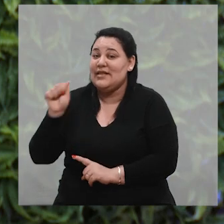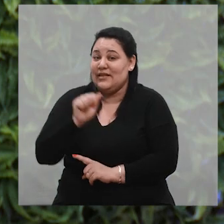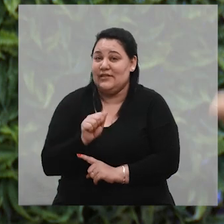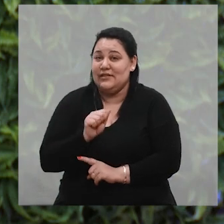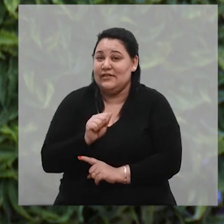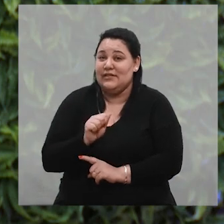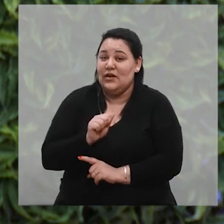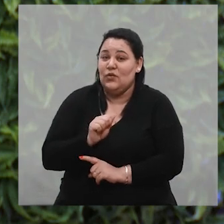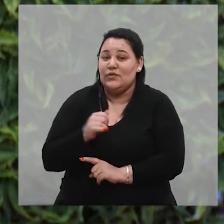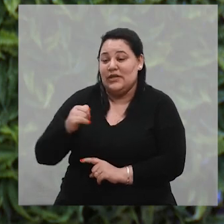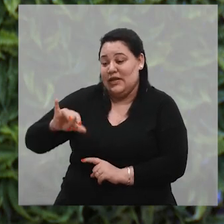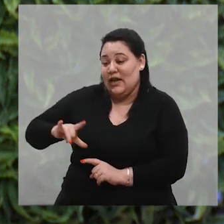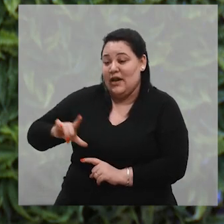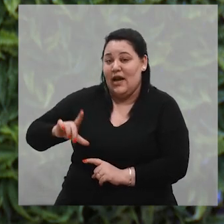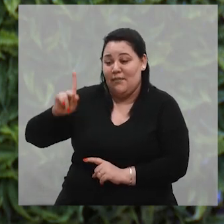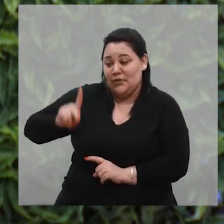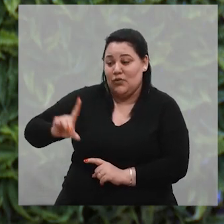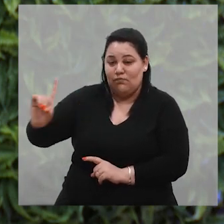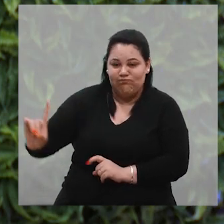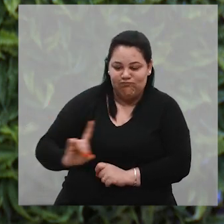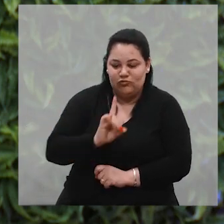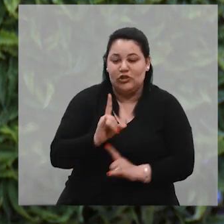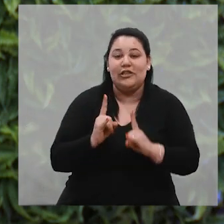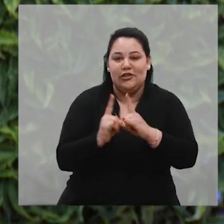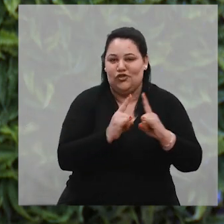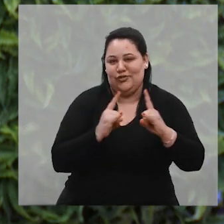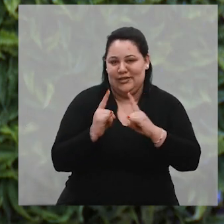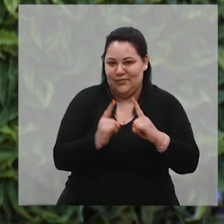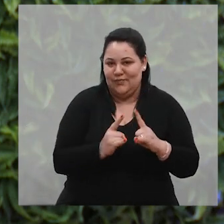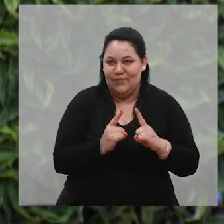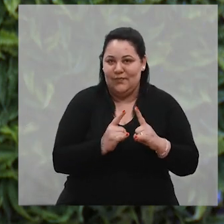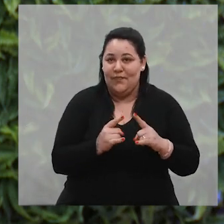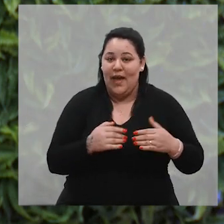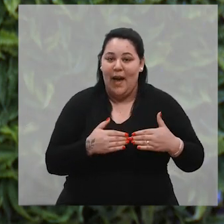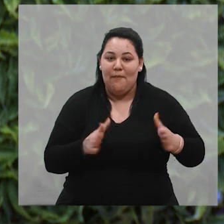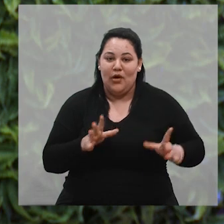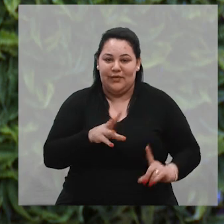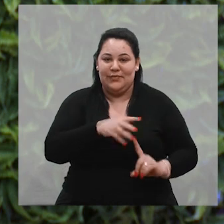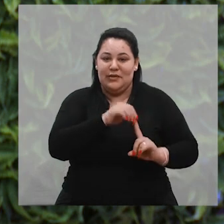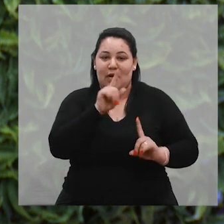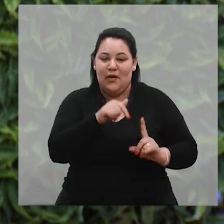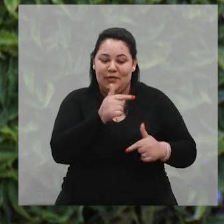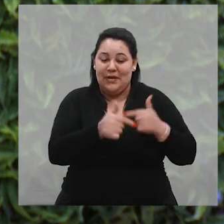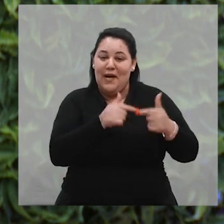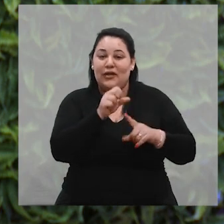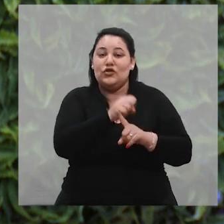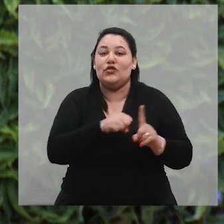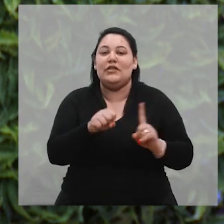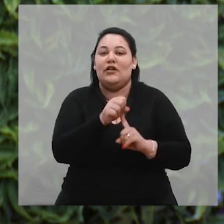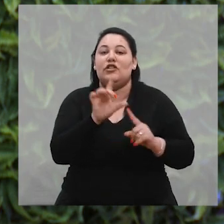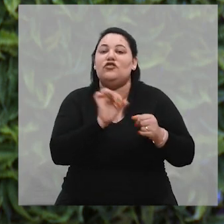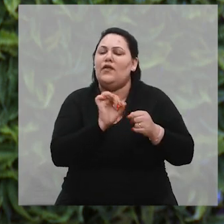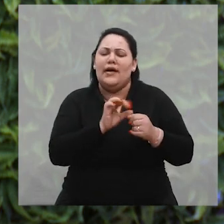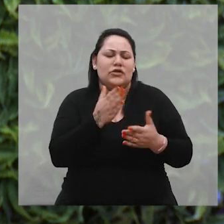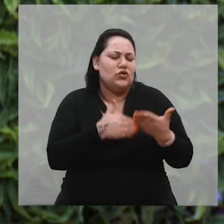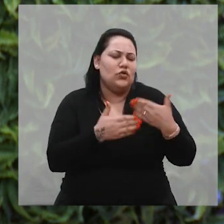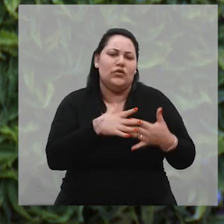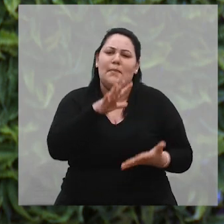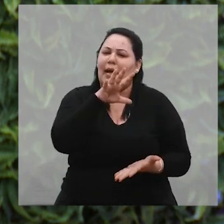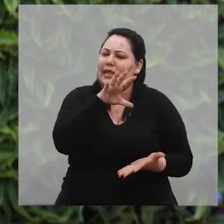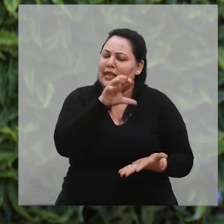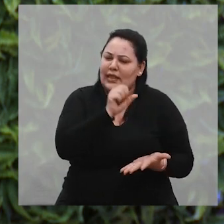quando o nosso usuário chega até a instituição, a porta de entrada é o serviço social, onde a gente realiza toda a